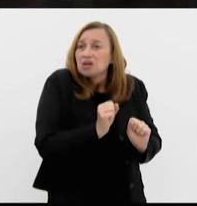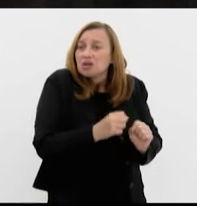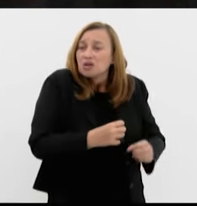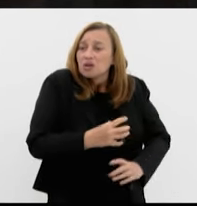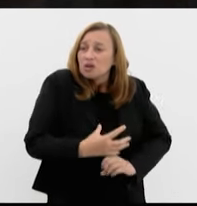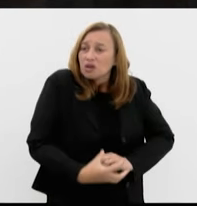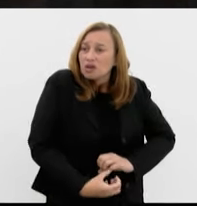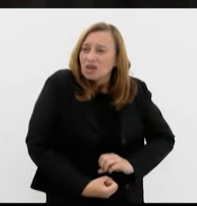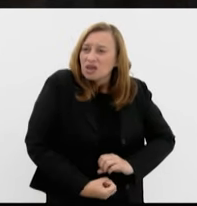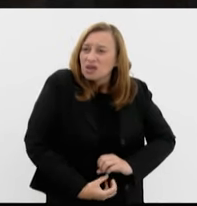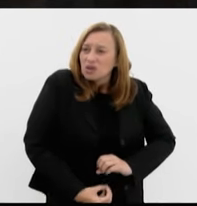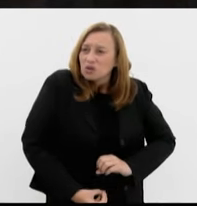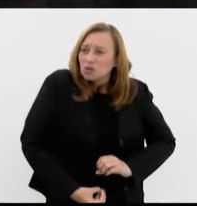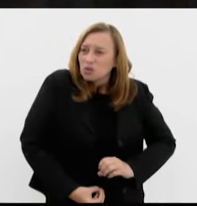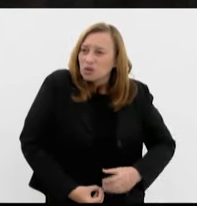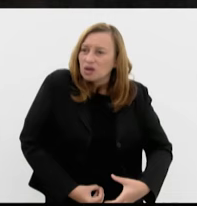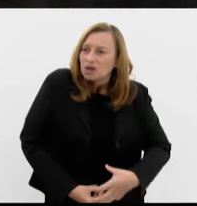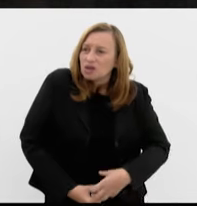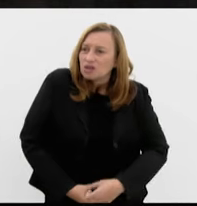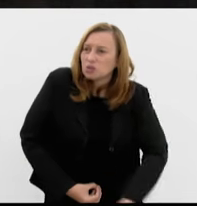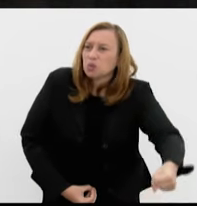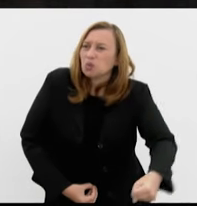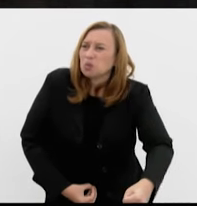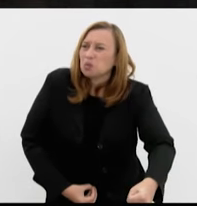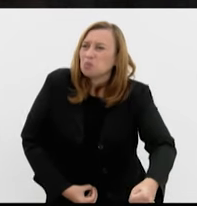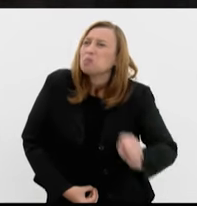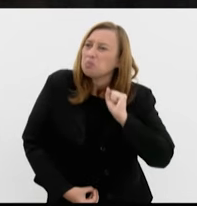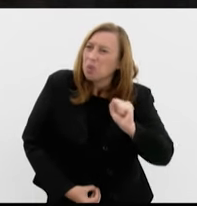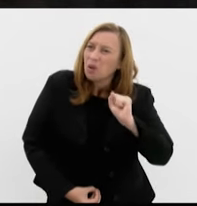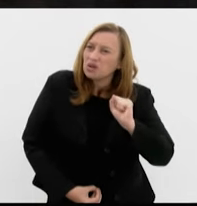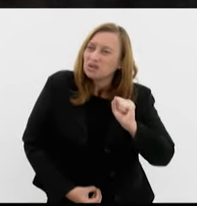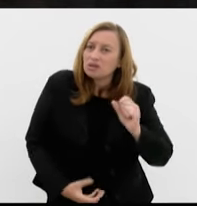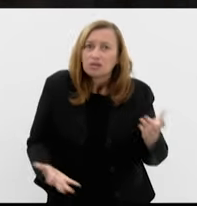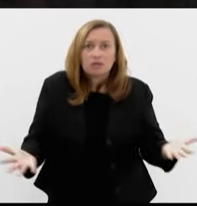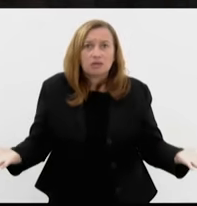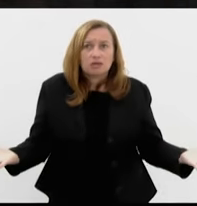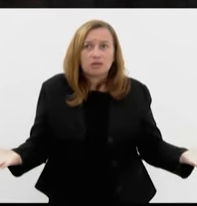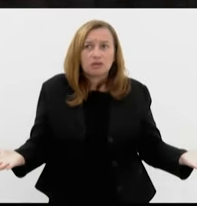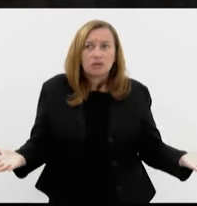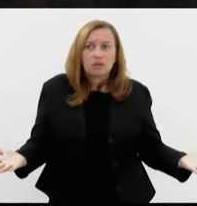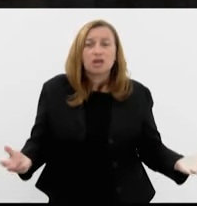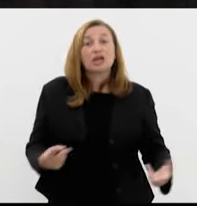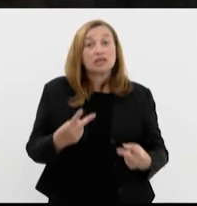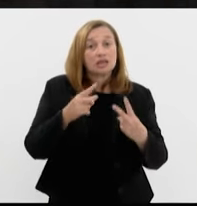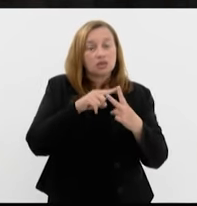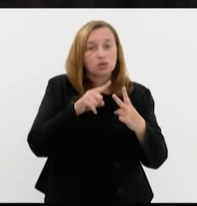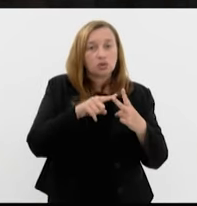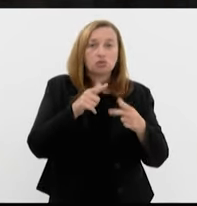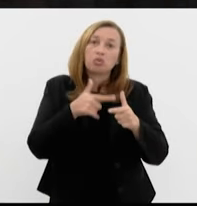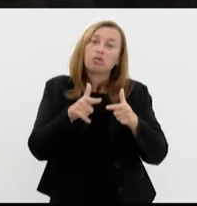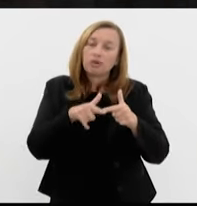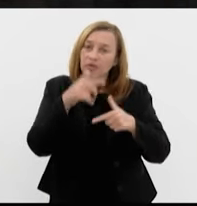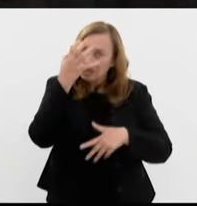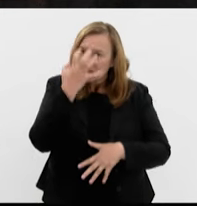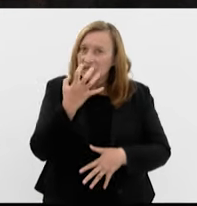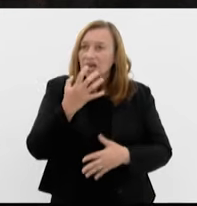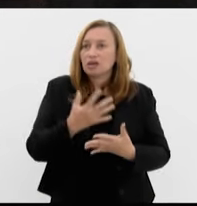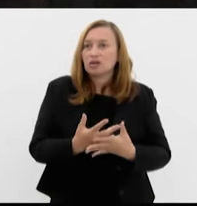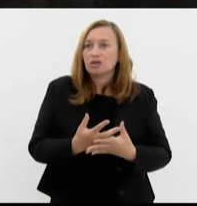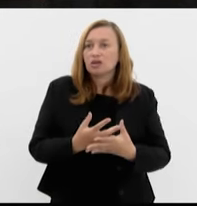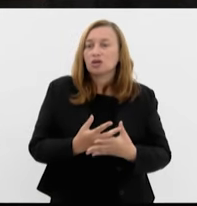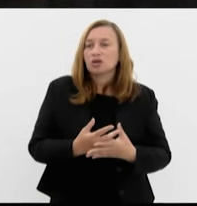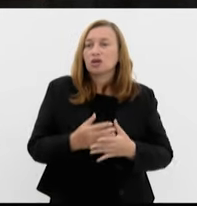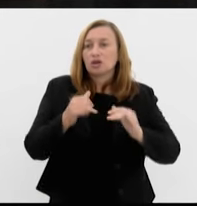vidas ora e graças a Deus e aí tem dois problemas muito graves nãoé uma nota